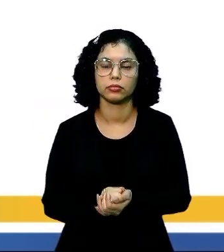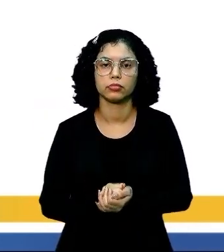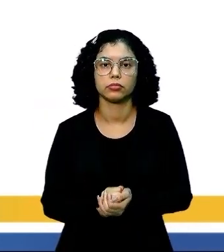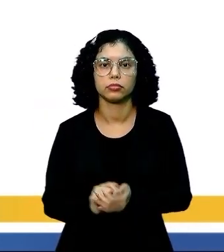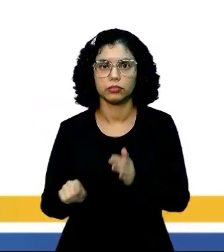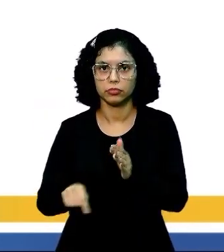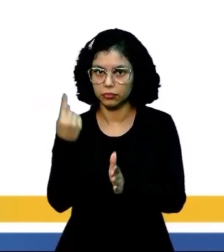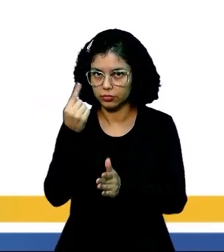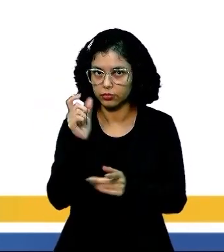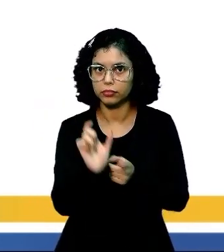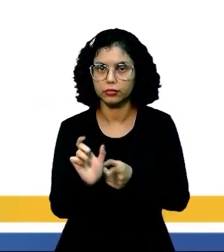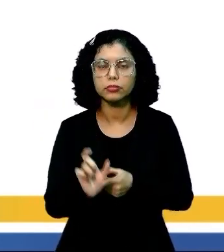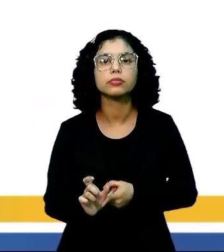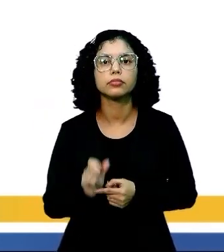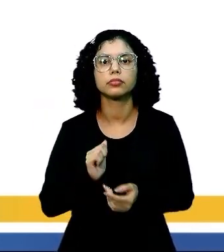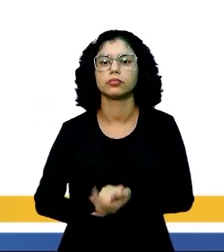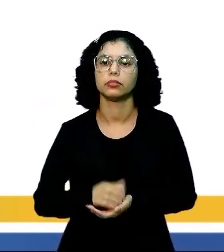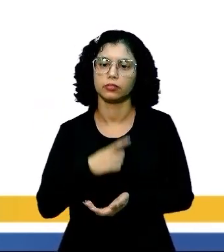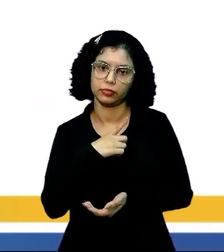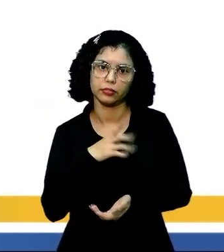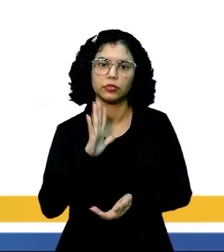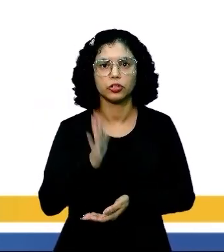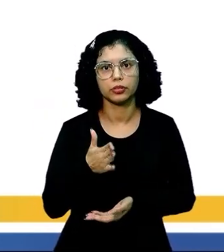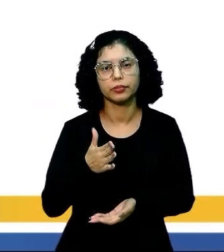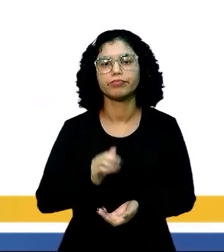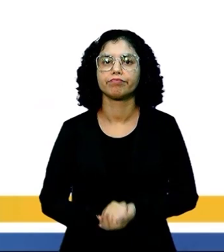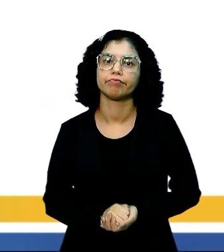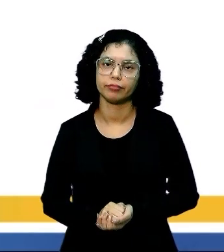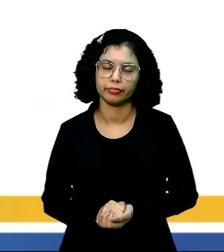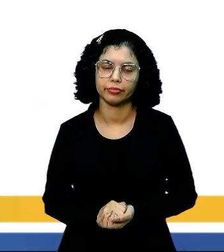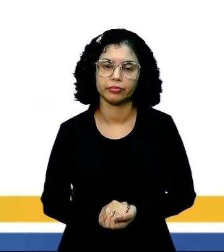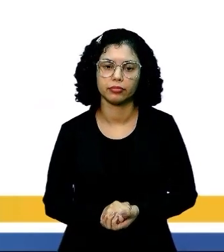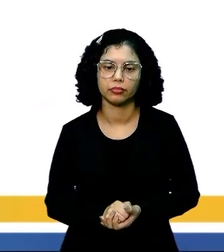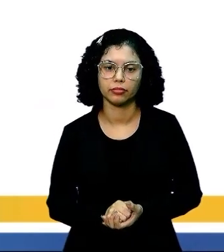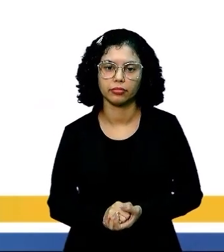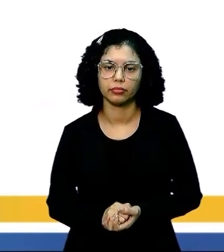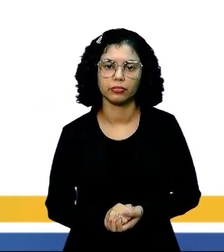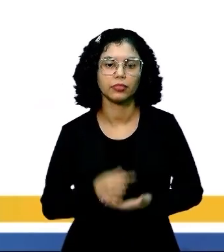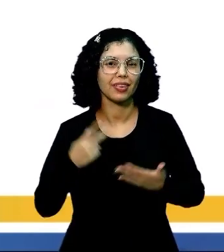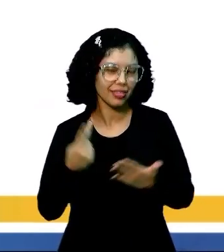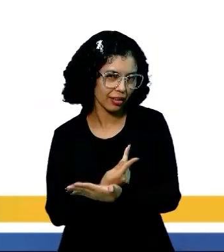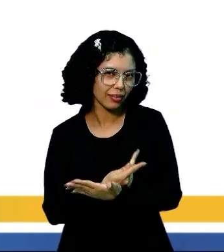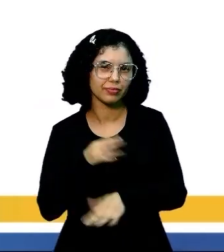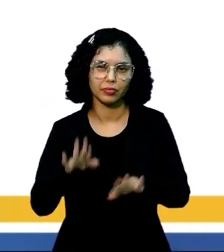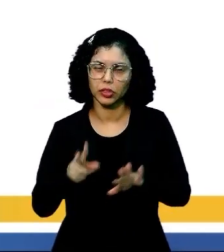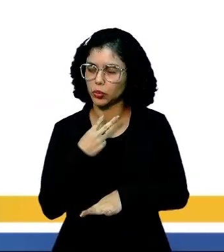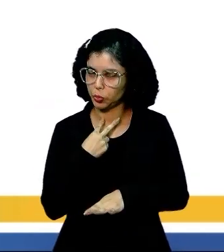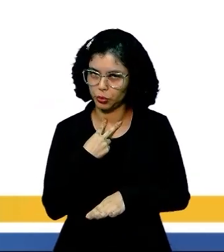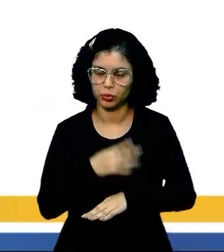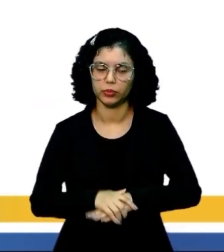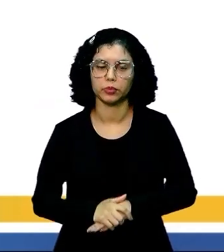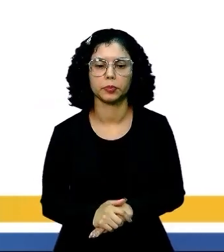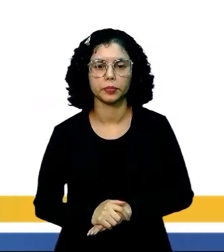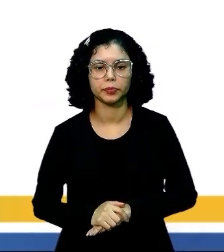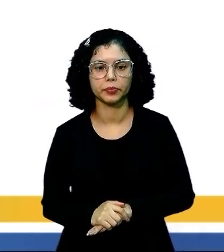primeira palavra no texto espanhol que tiver, ele já marca lá na alternativa, né? E já tem aquela como correta, mas não é assim,